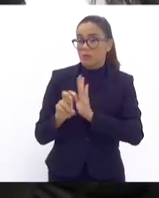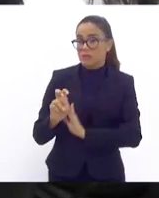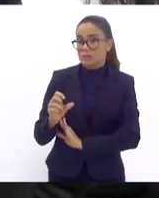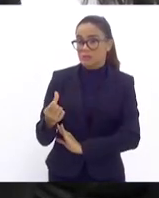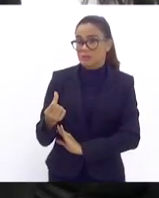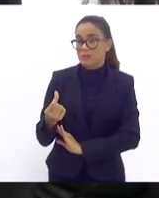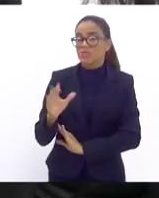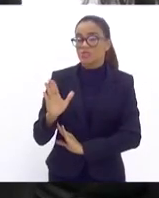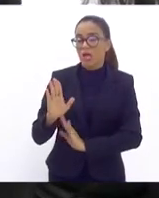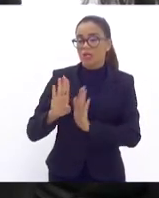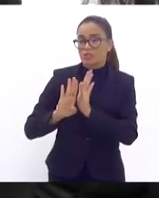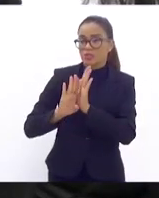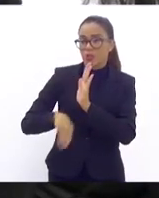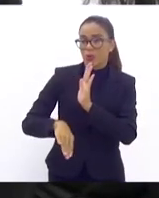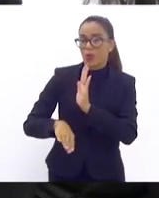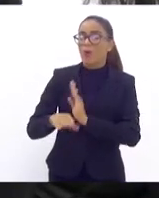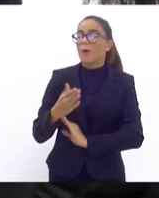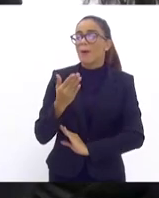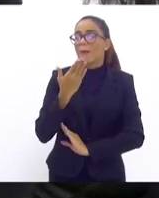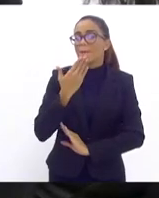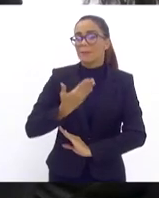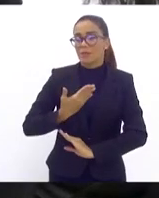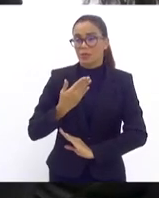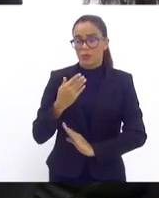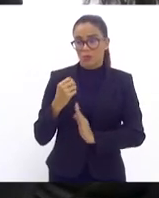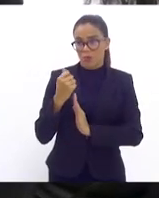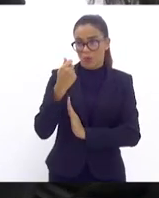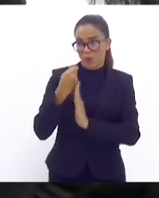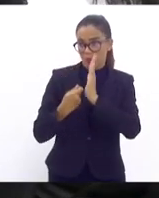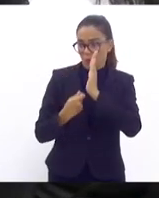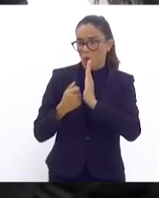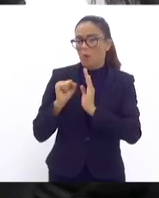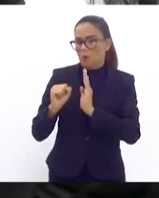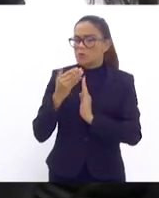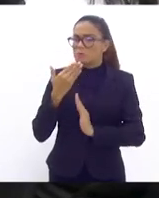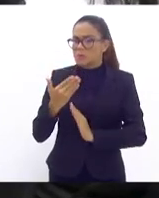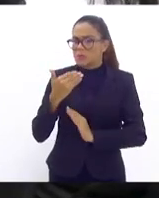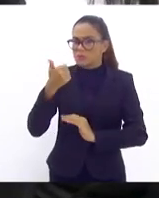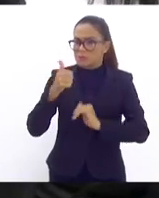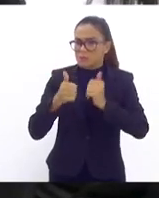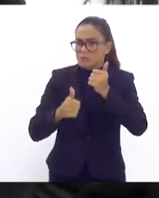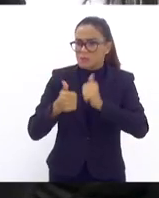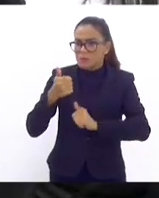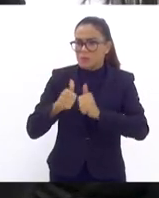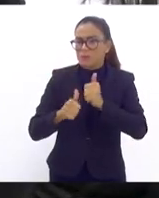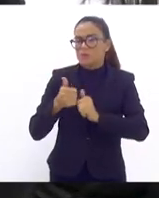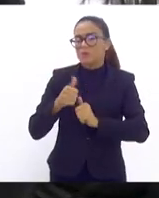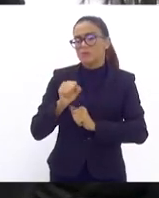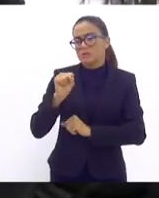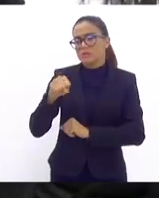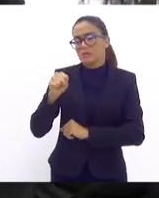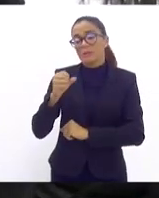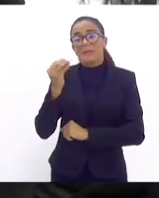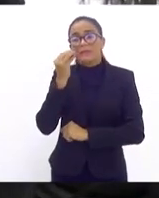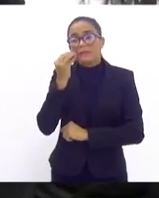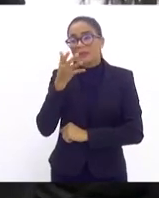autor. Vamos votar em bloco 57. Posso pedir vista para isso? Lógico, presidente? Lógico. Então pronto, peço vista então, para isso para tentar